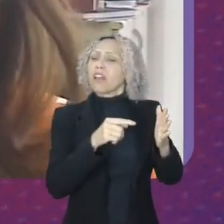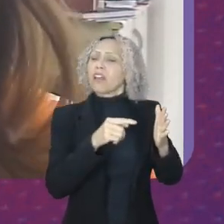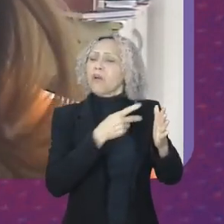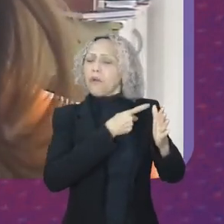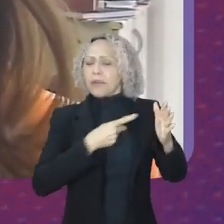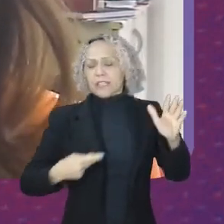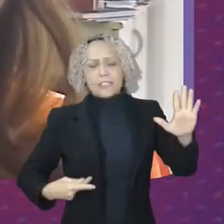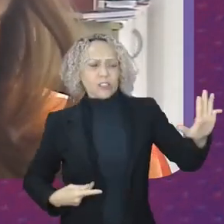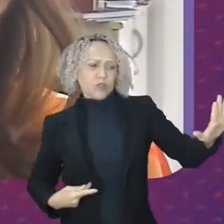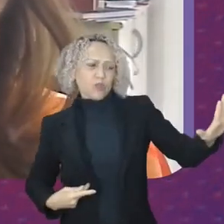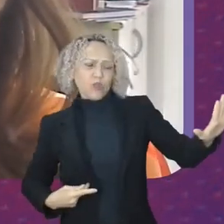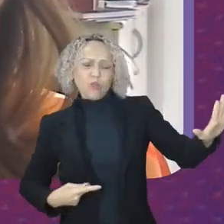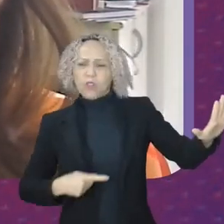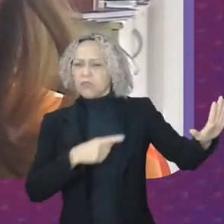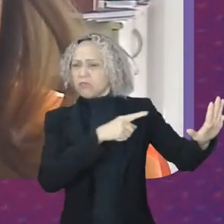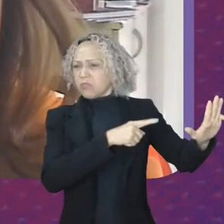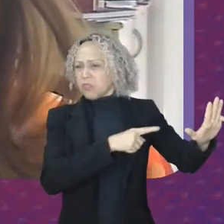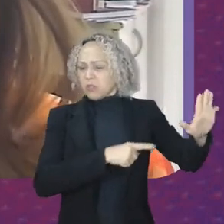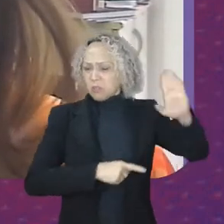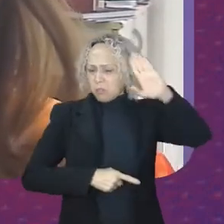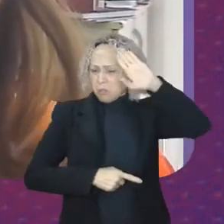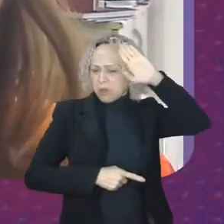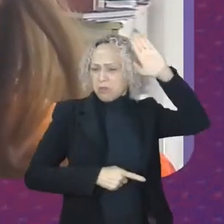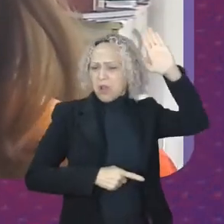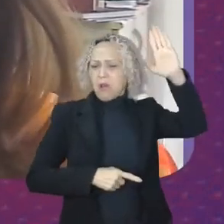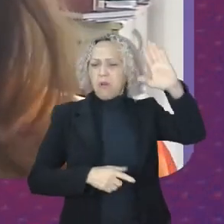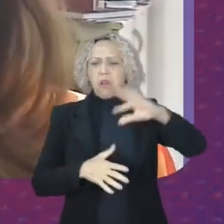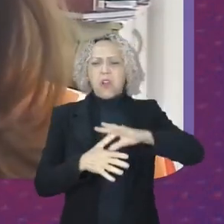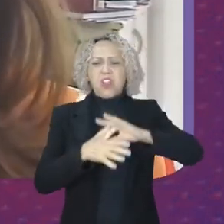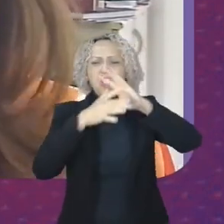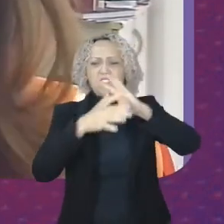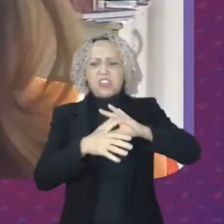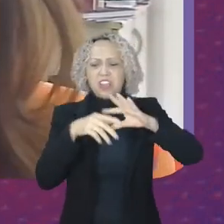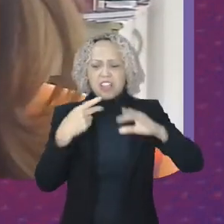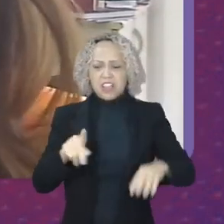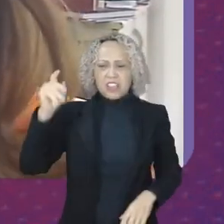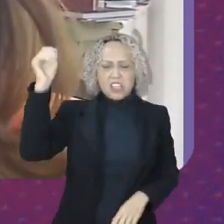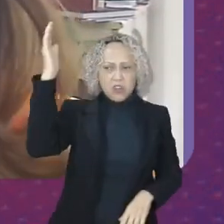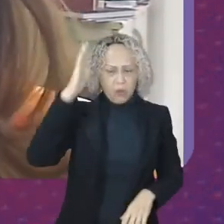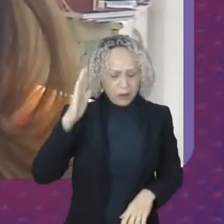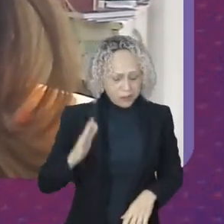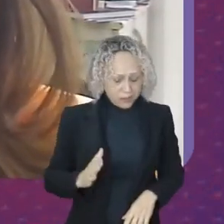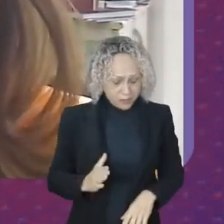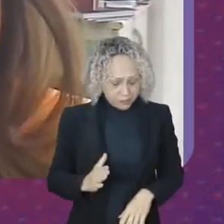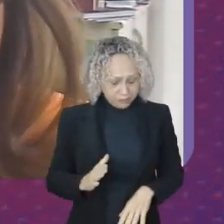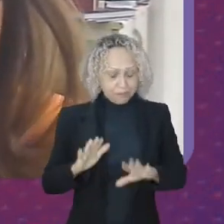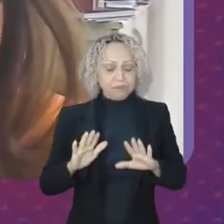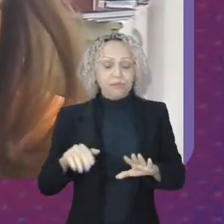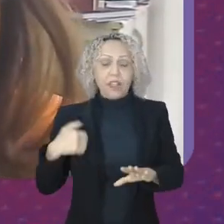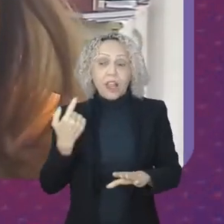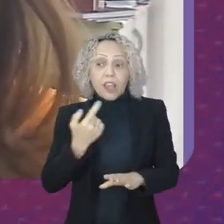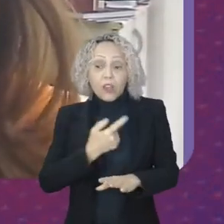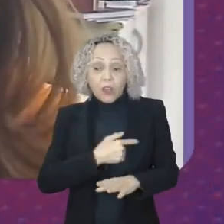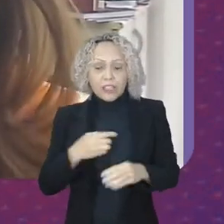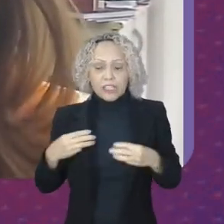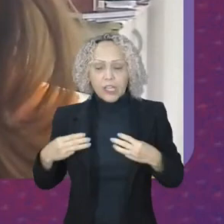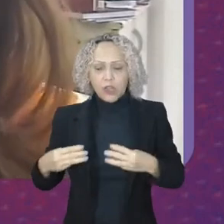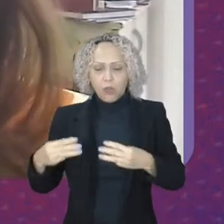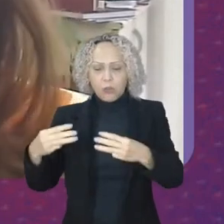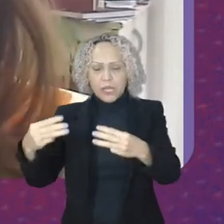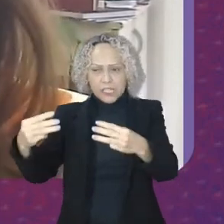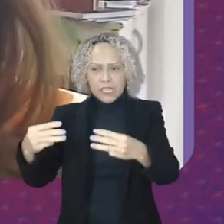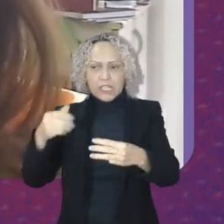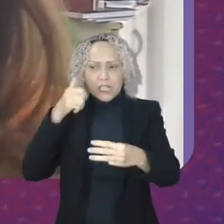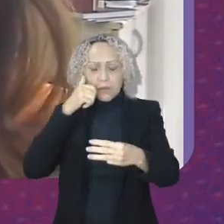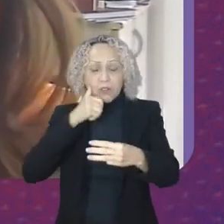nosso maior líder nesse país, e aqui no Ministério das Mulheres, a ministra Cida Gonçalves como sendo a